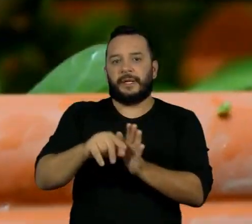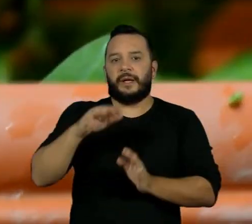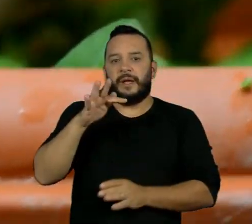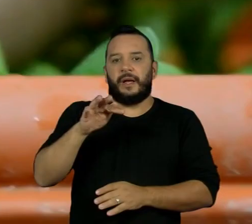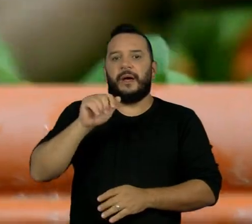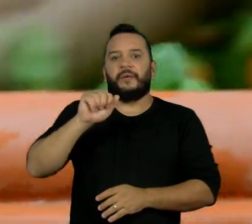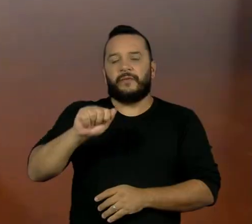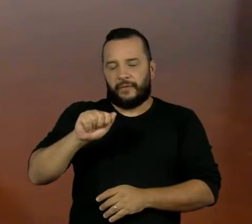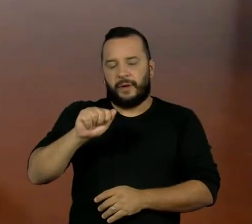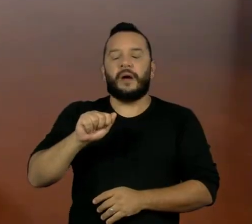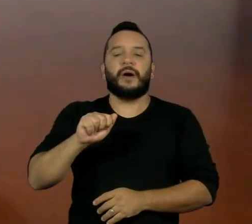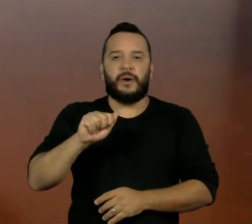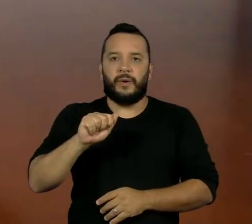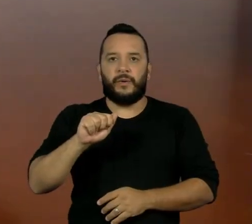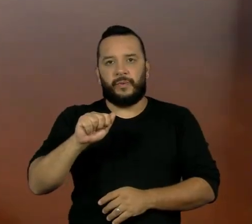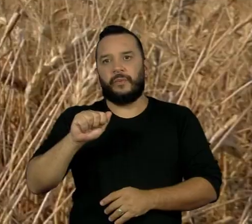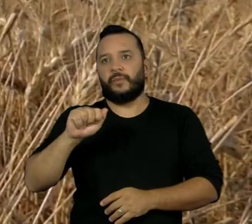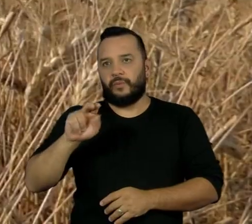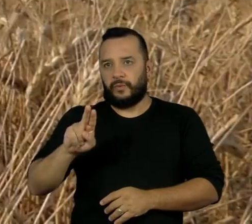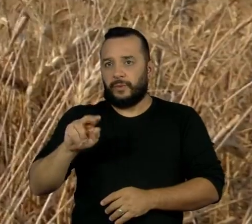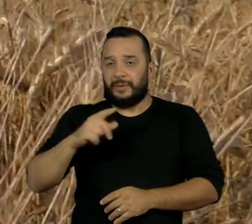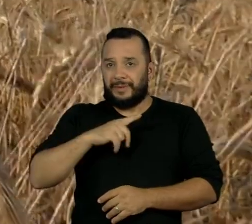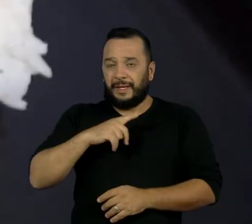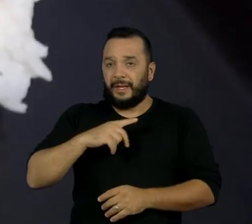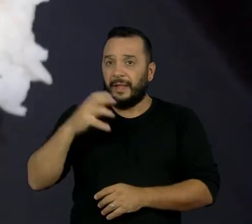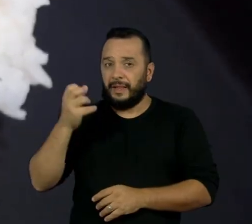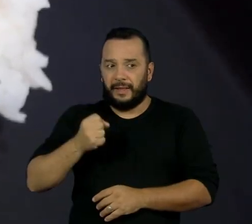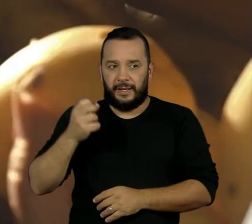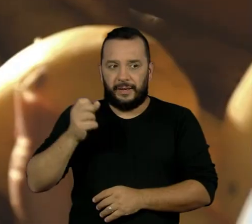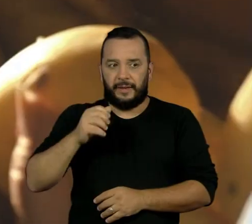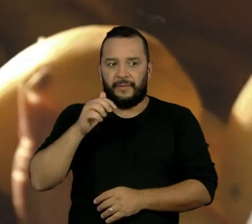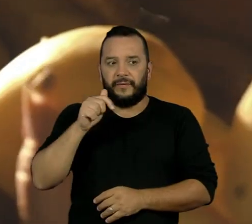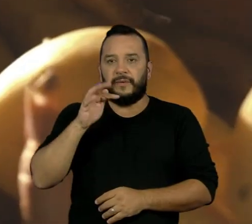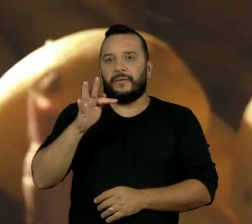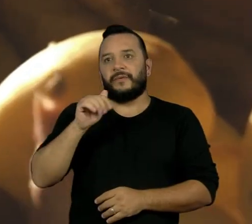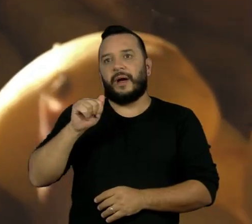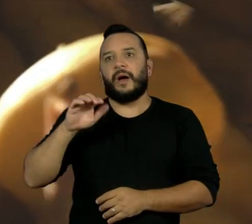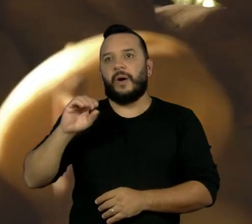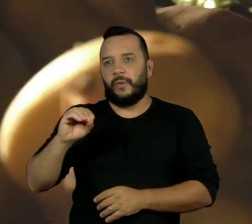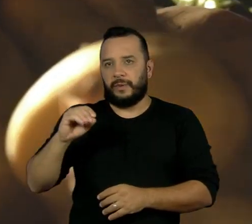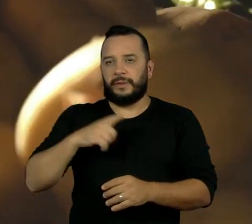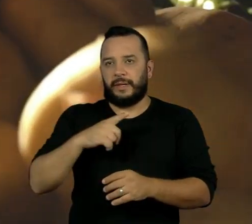e Agricultura, estão leite, trigo, arroz e batata.